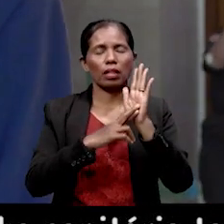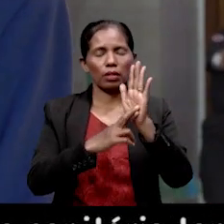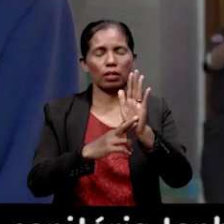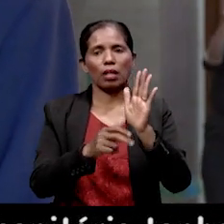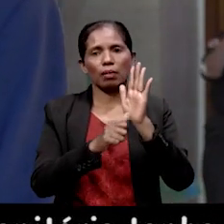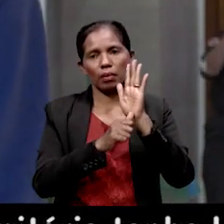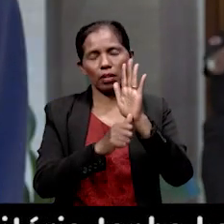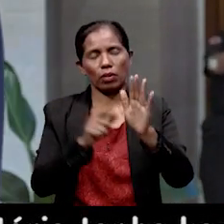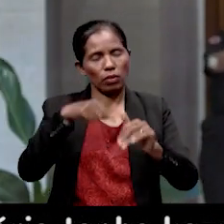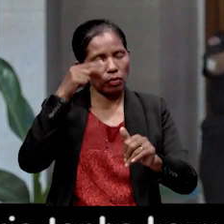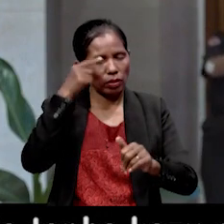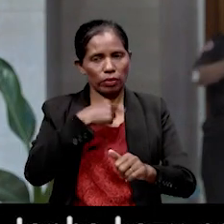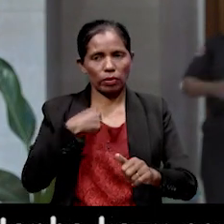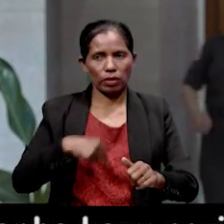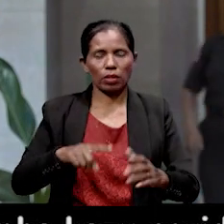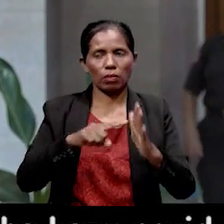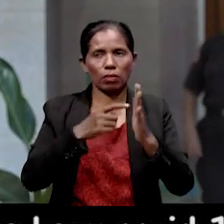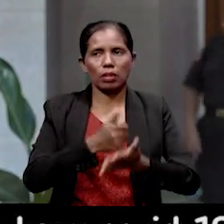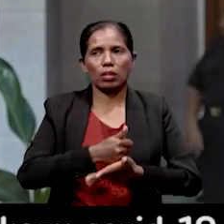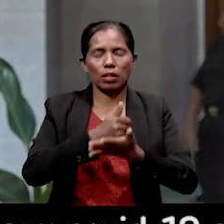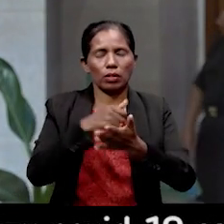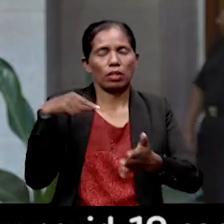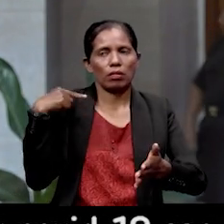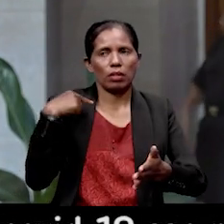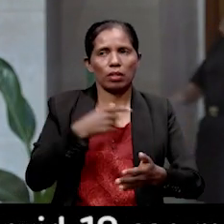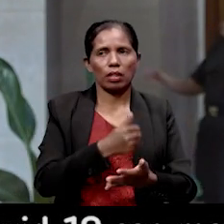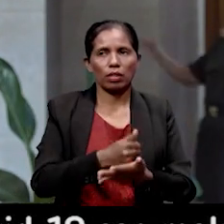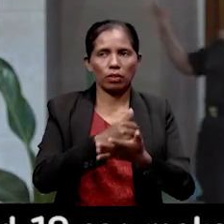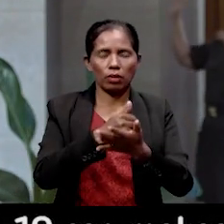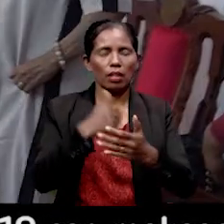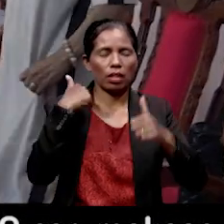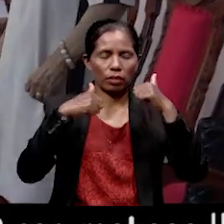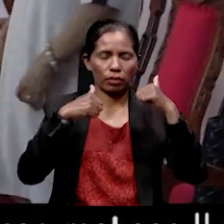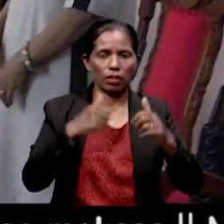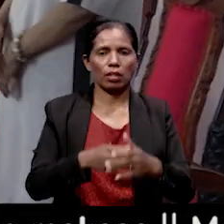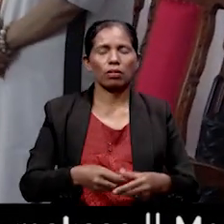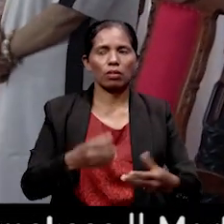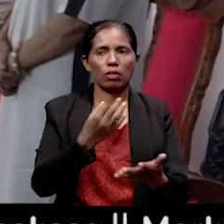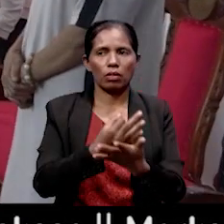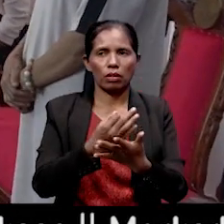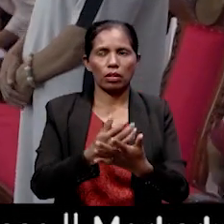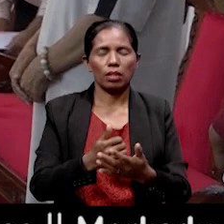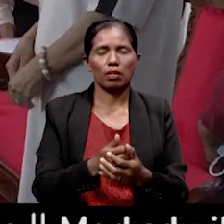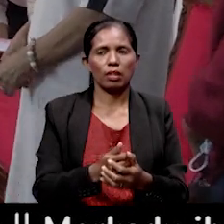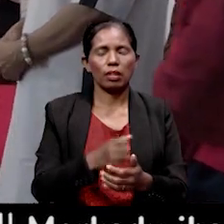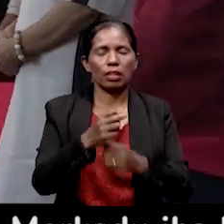apresenta governo China hahu tulun gabinete apoio atividade conjuge no fundação Sadia